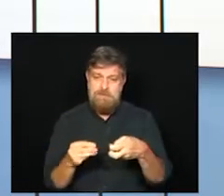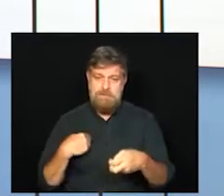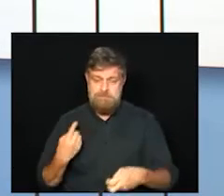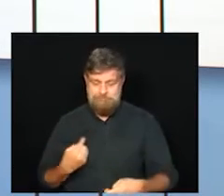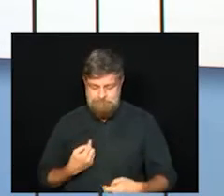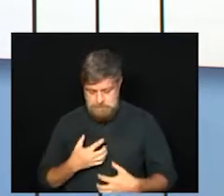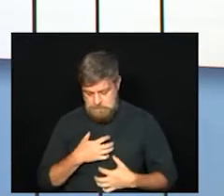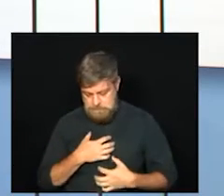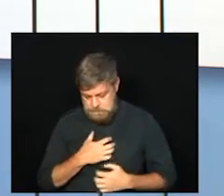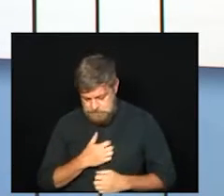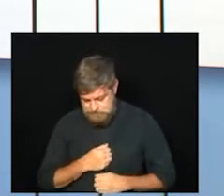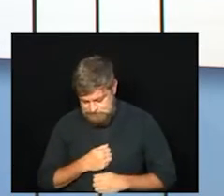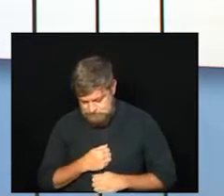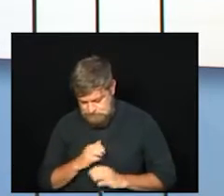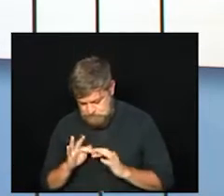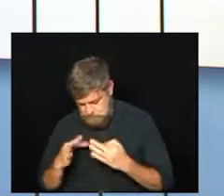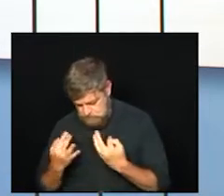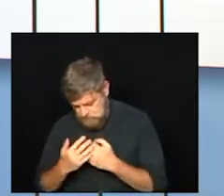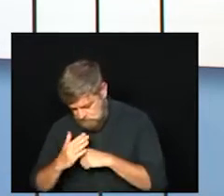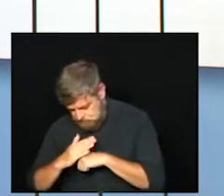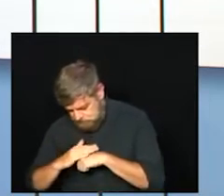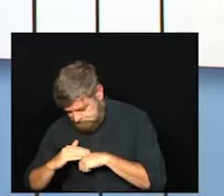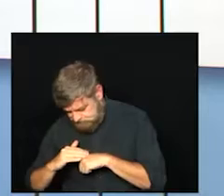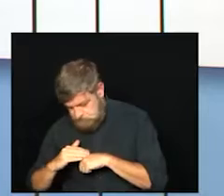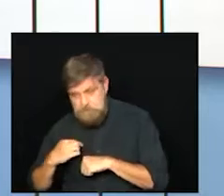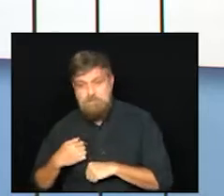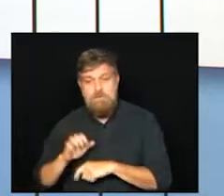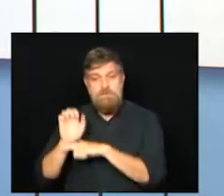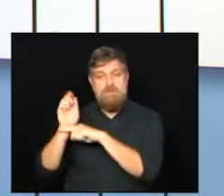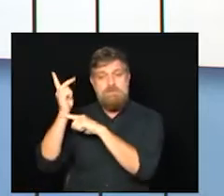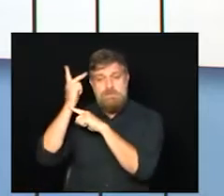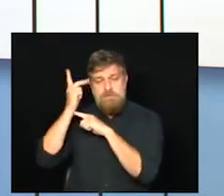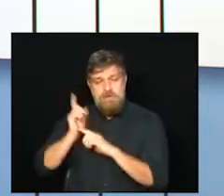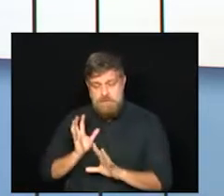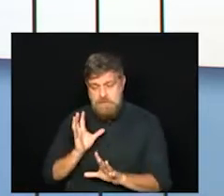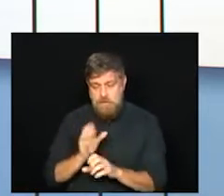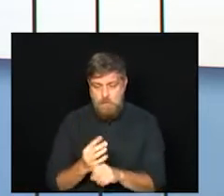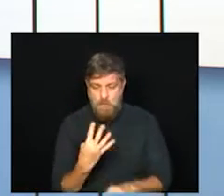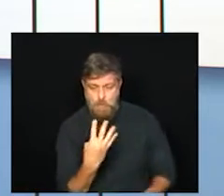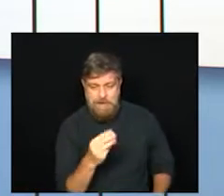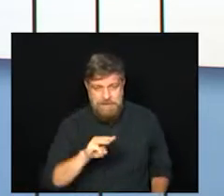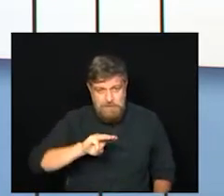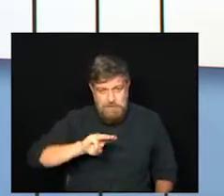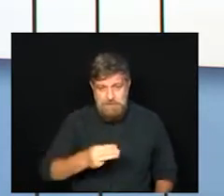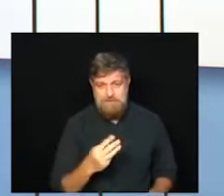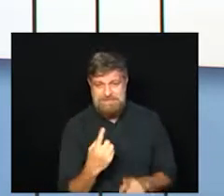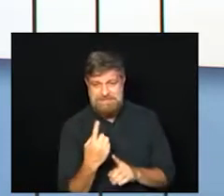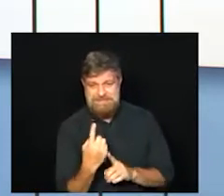condolências da TV Câmara Campinas. No estado de São Paulo, são 4.600.000